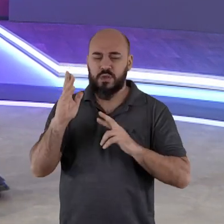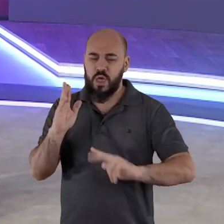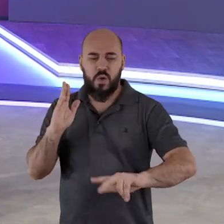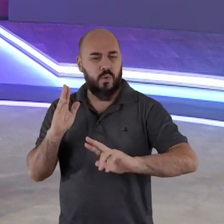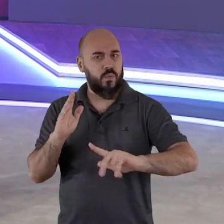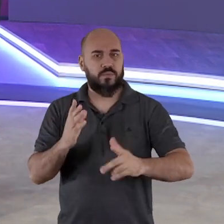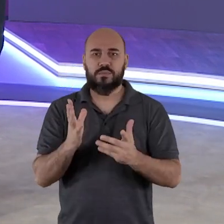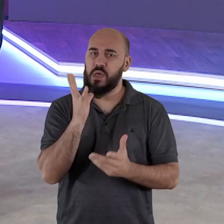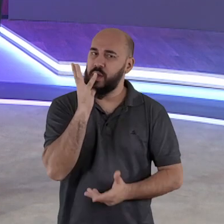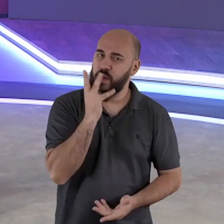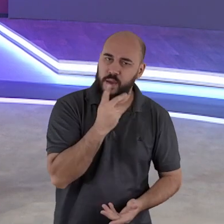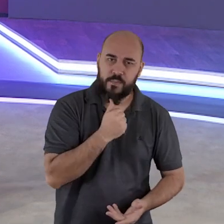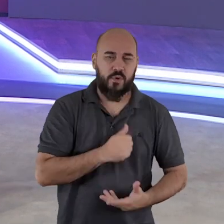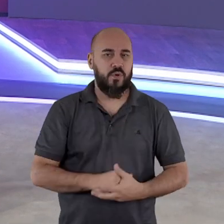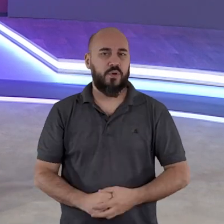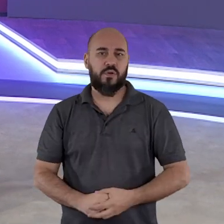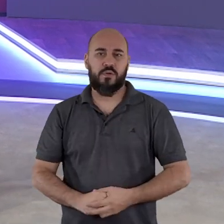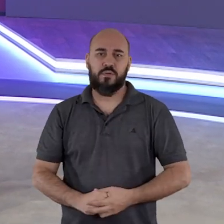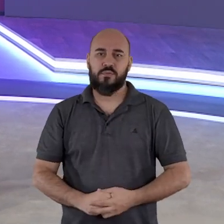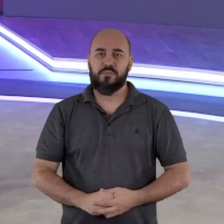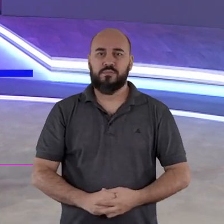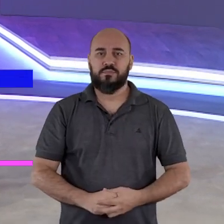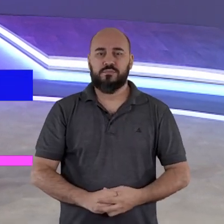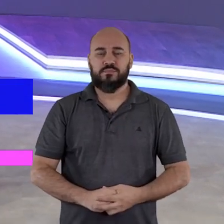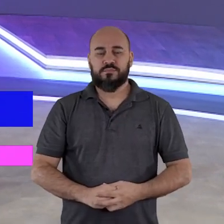entender que depois dos